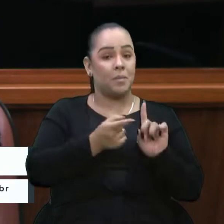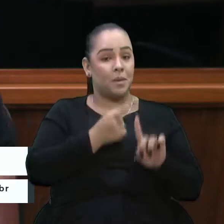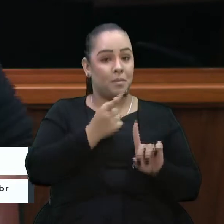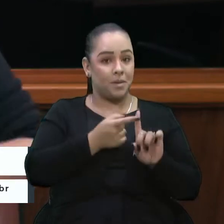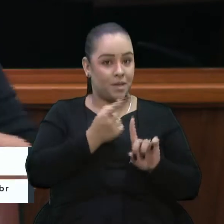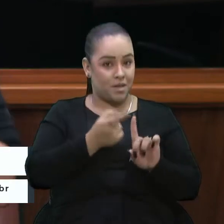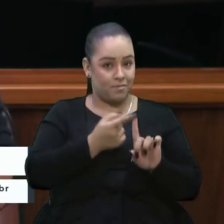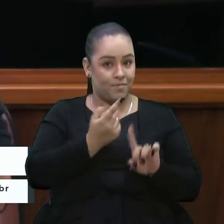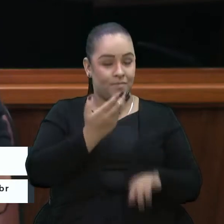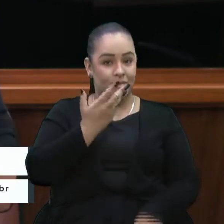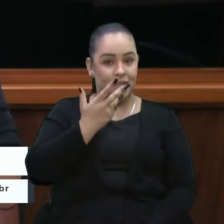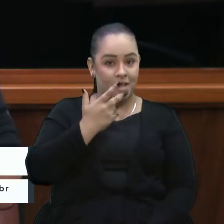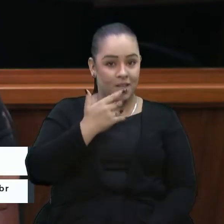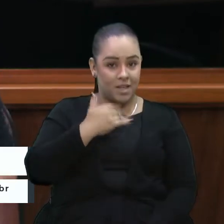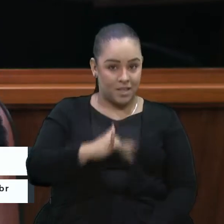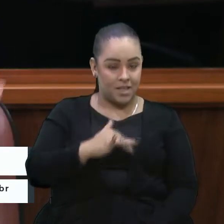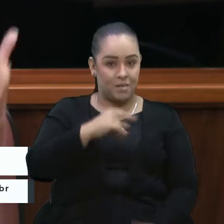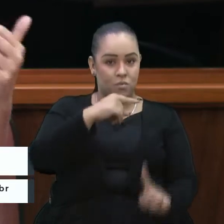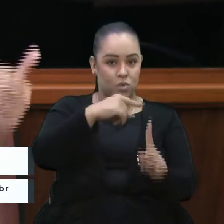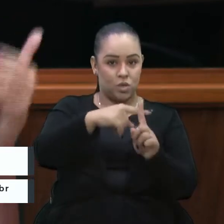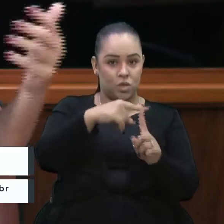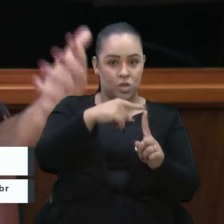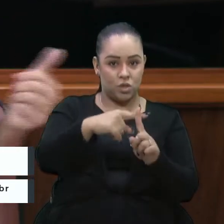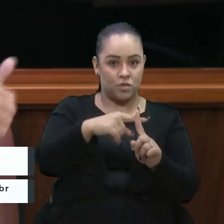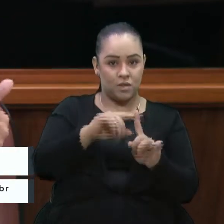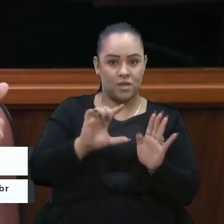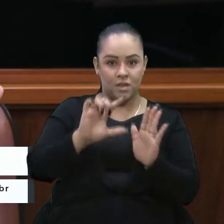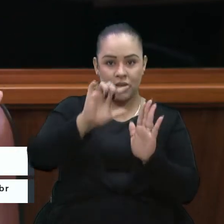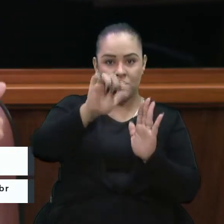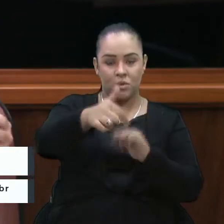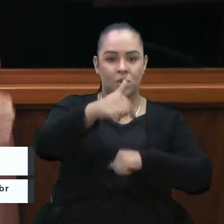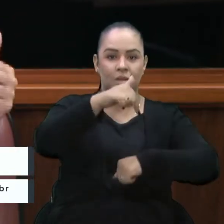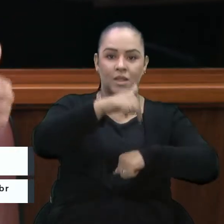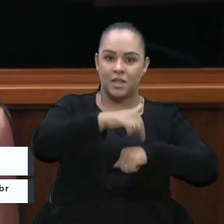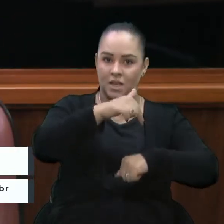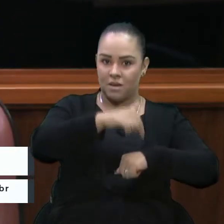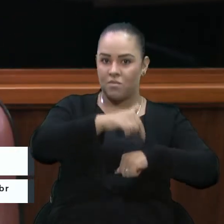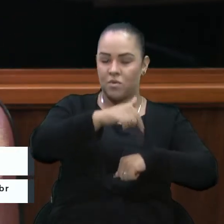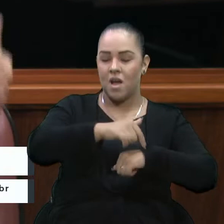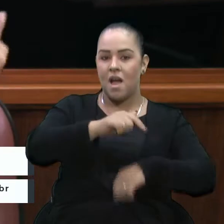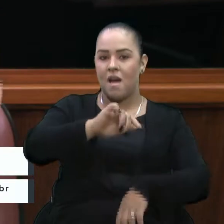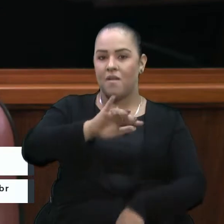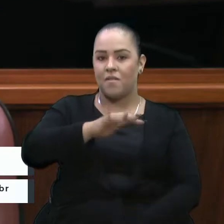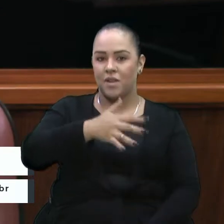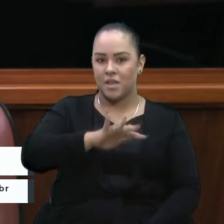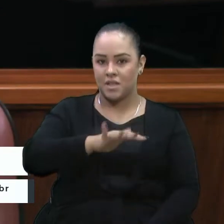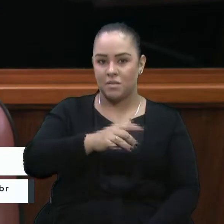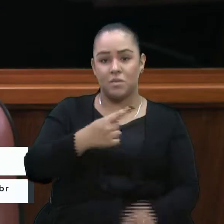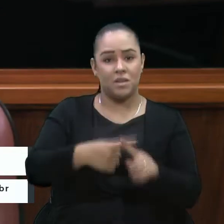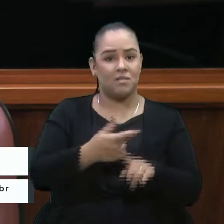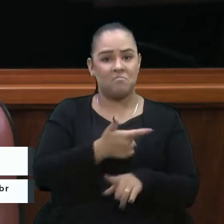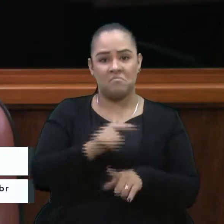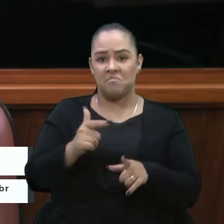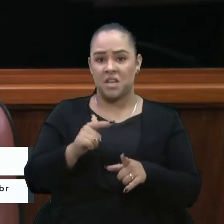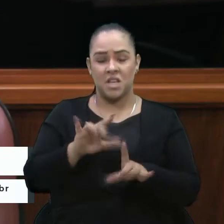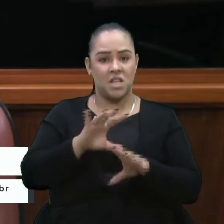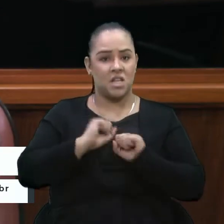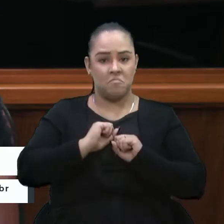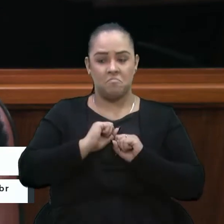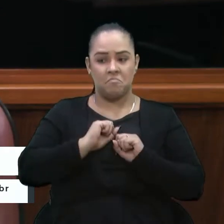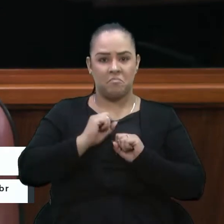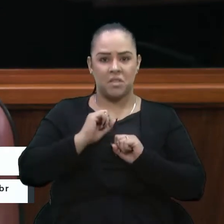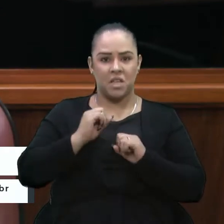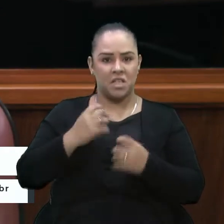criança testar positiva depois de um longo período, muitas vezes, que ela é assintomática.